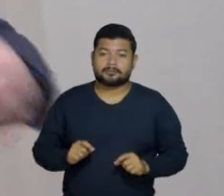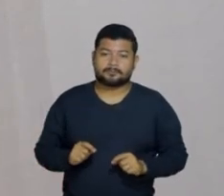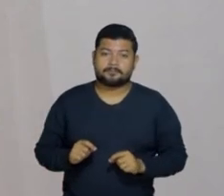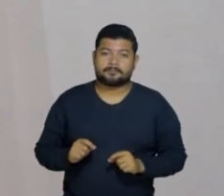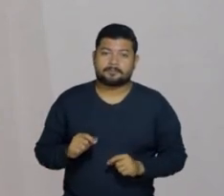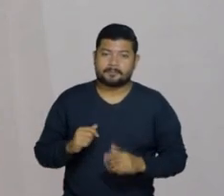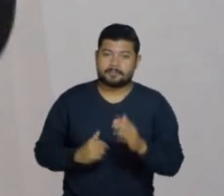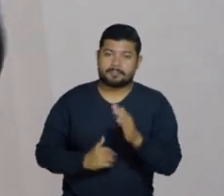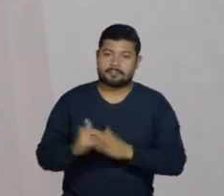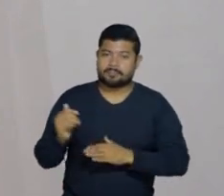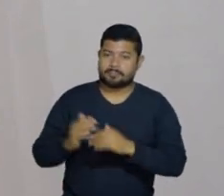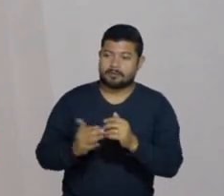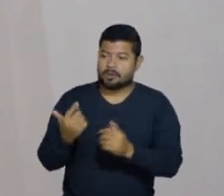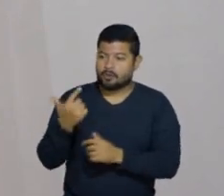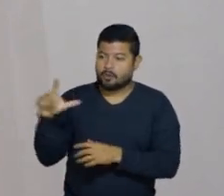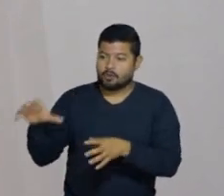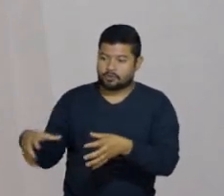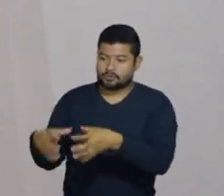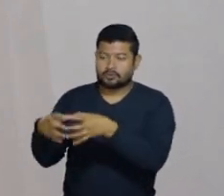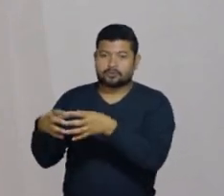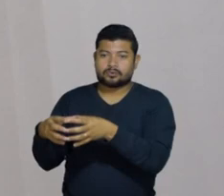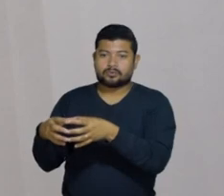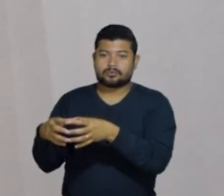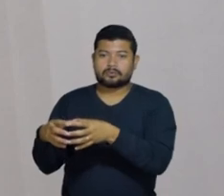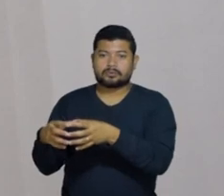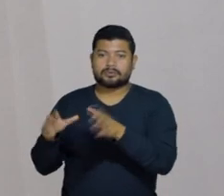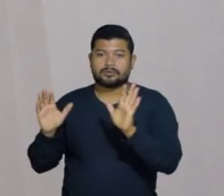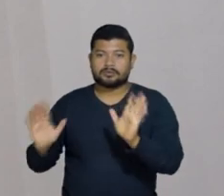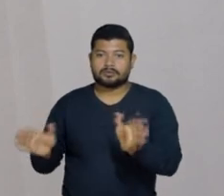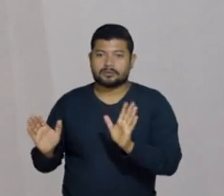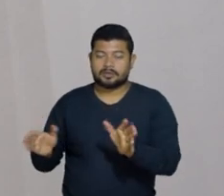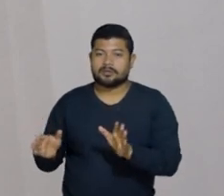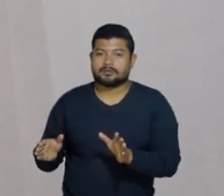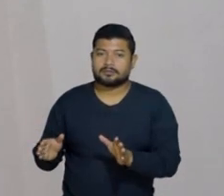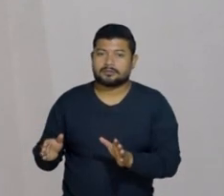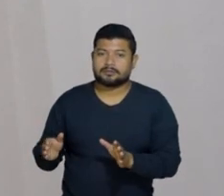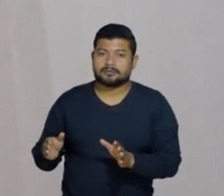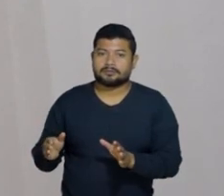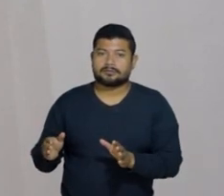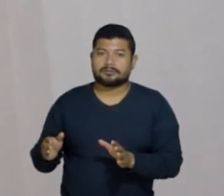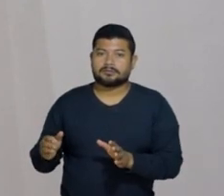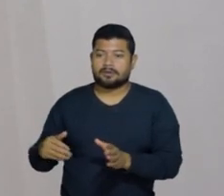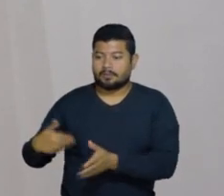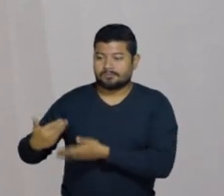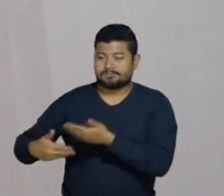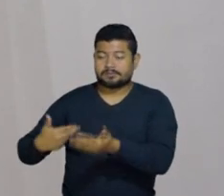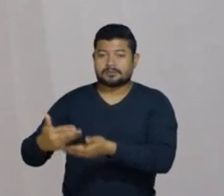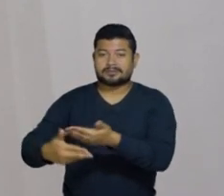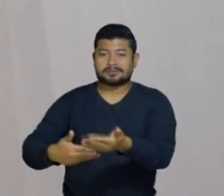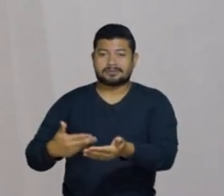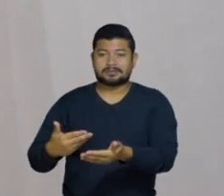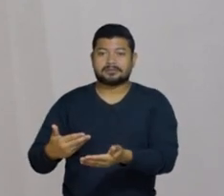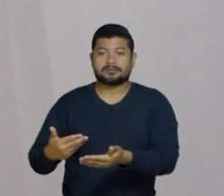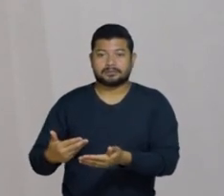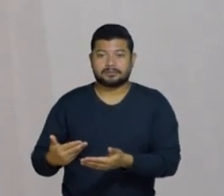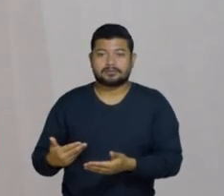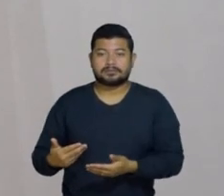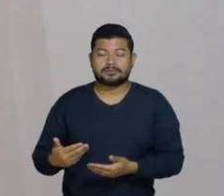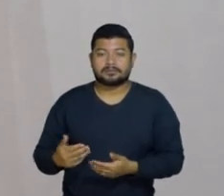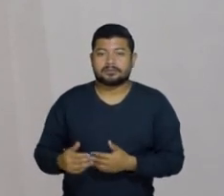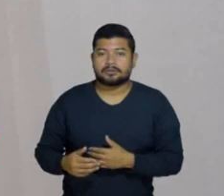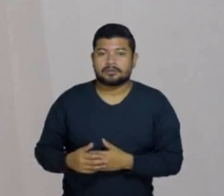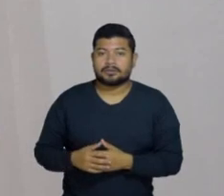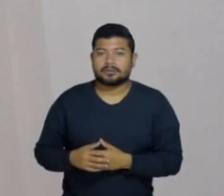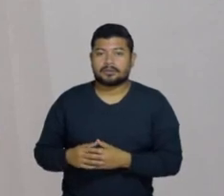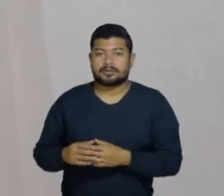um outro grupo, que já está em processo bem avançado, que aí